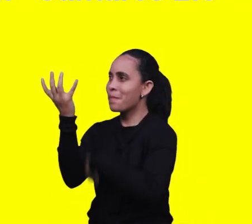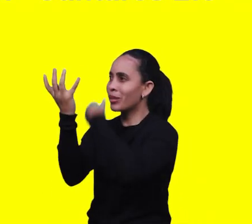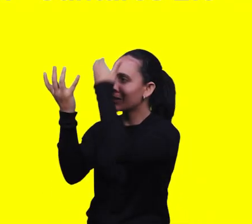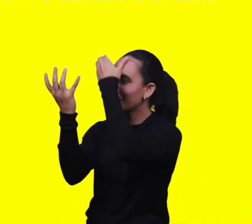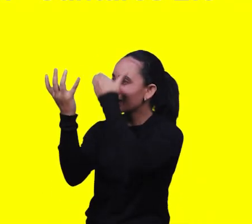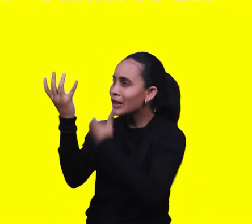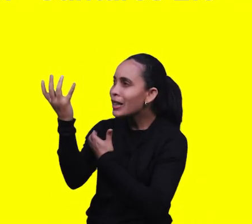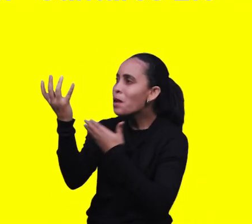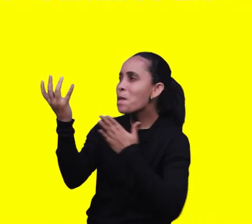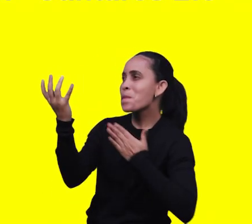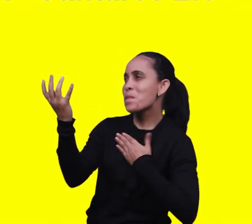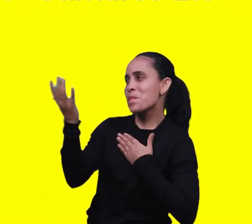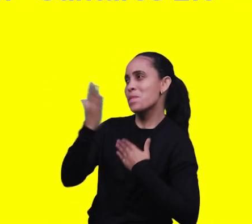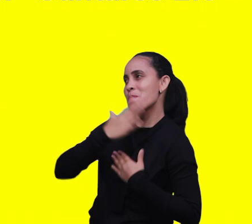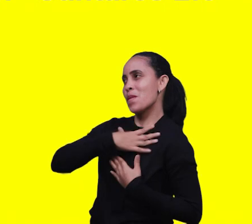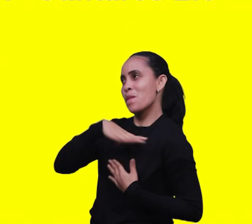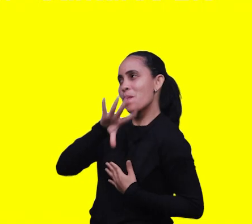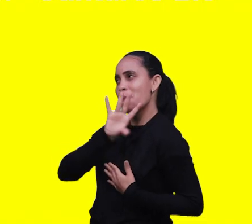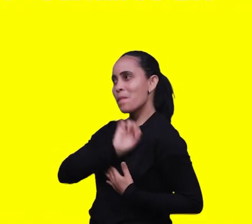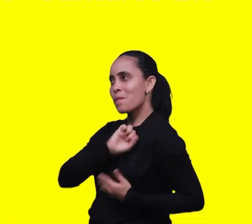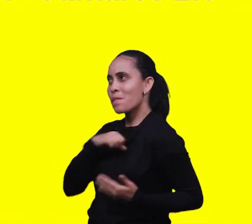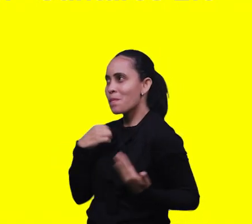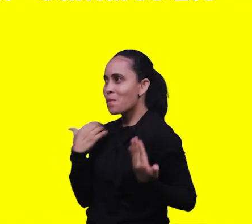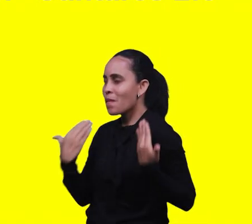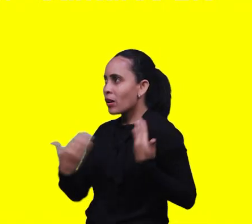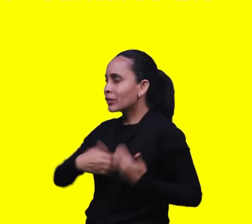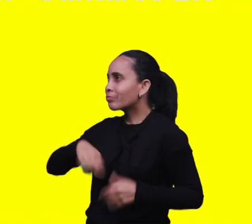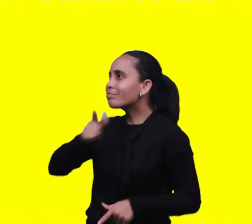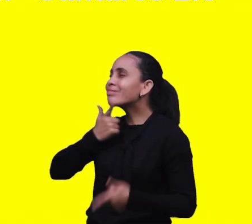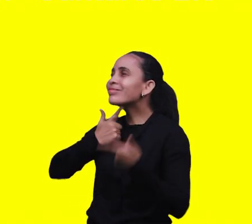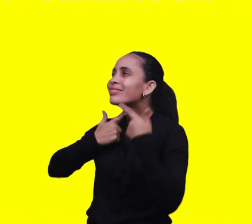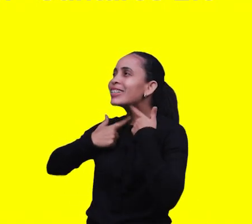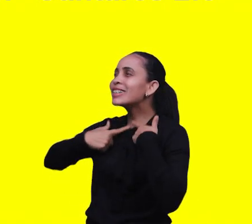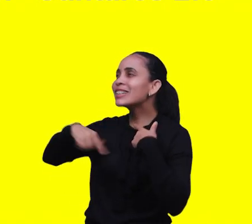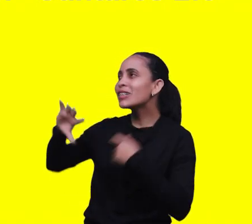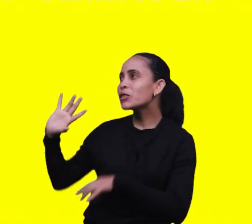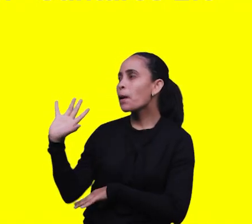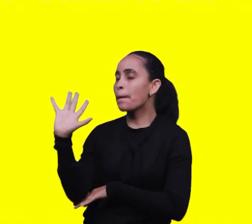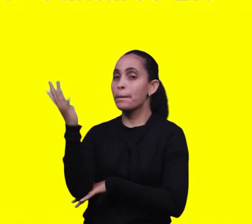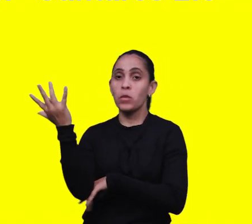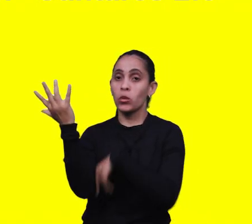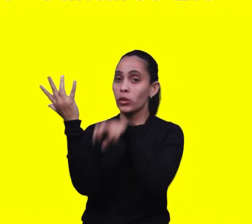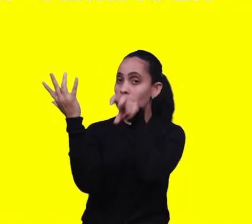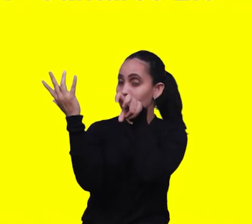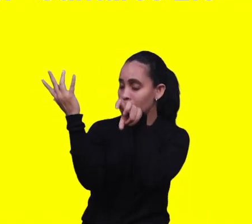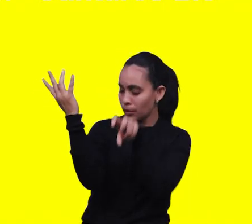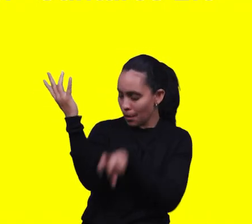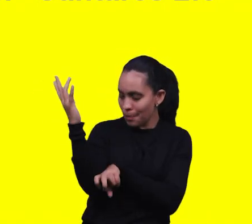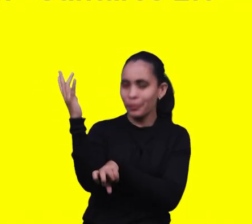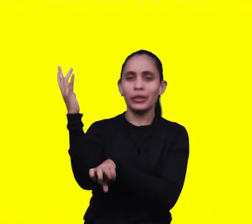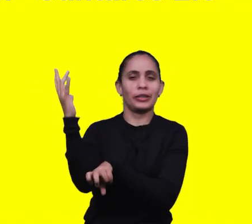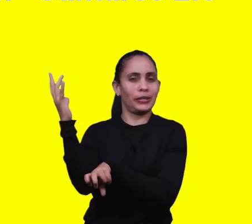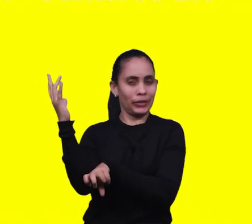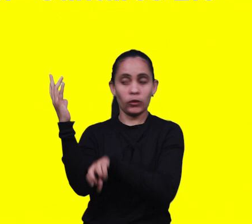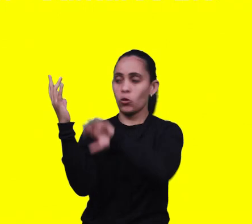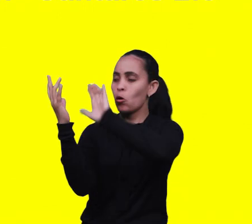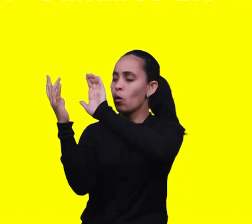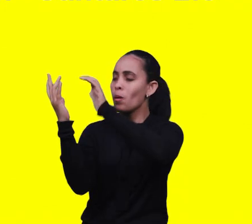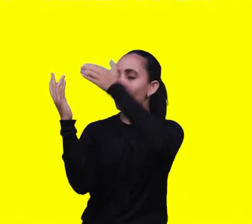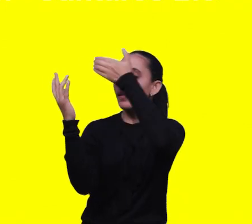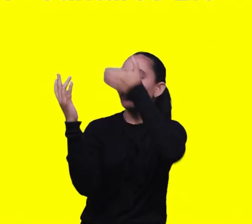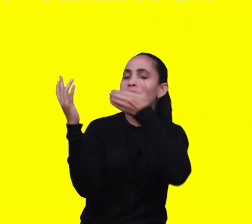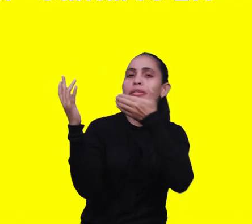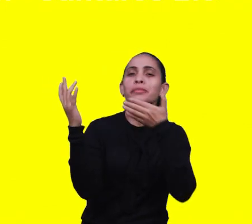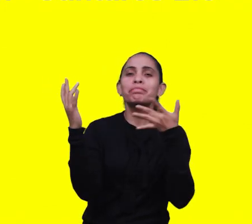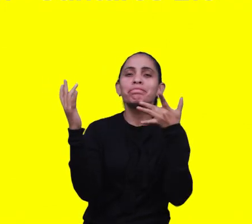árvores do bosque, tal é o meu amado entre os filhos. Desejo muito a sua sombra, e debaixo dela me assento, e o